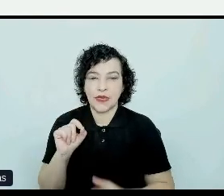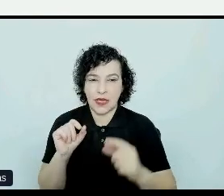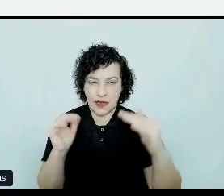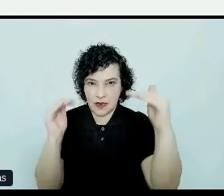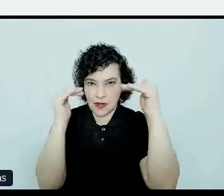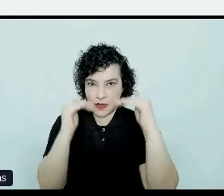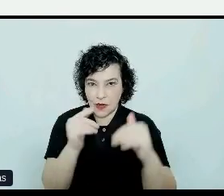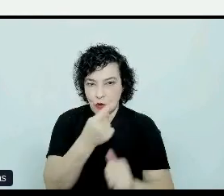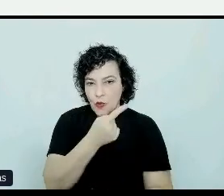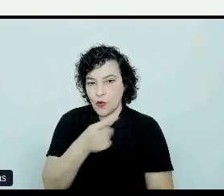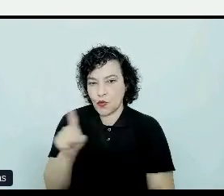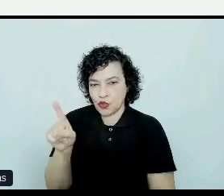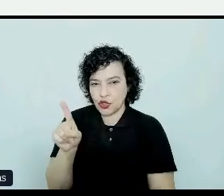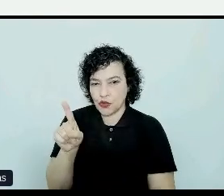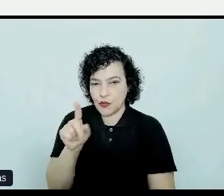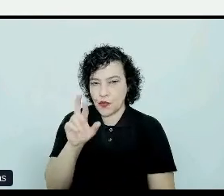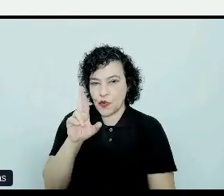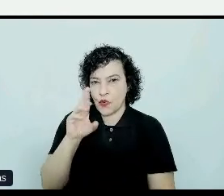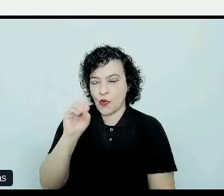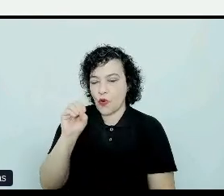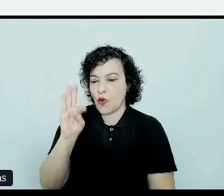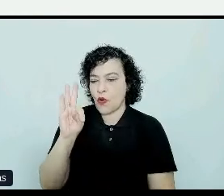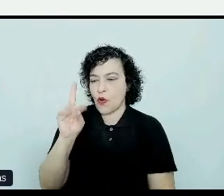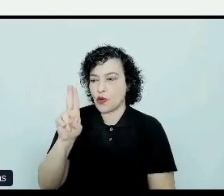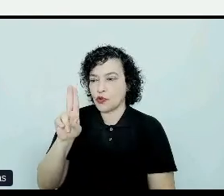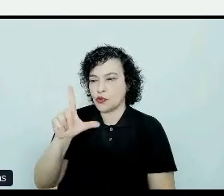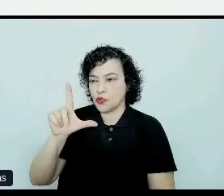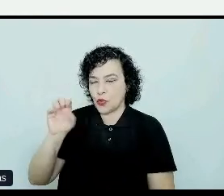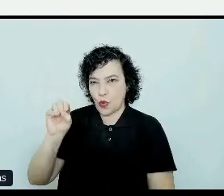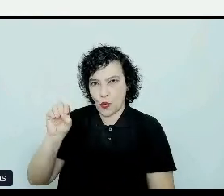uma alternativa, né, porque o que acontece?